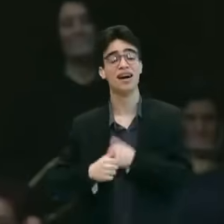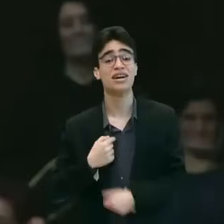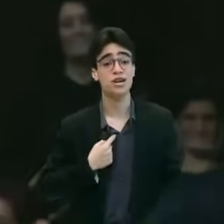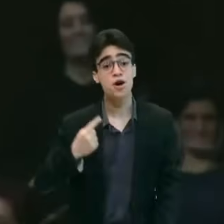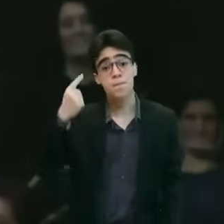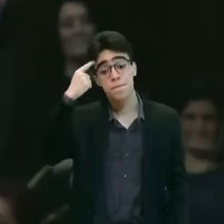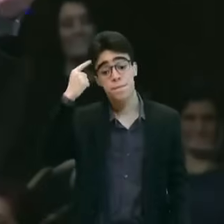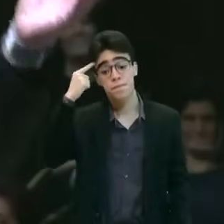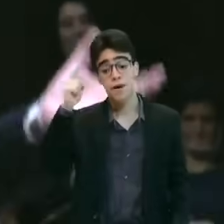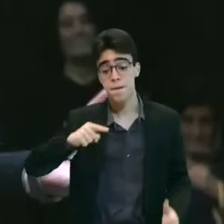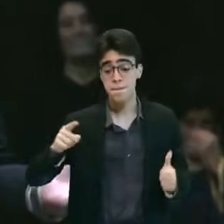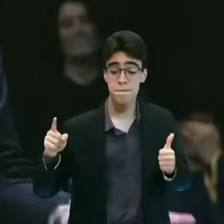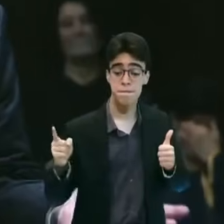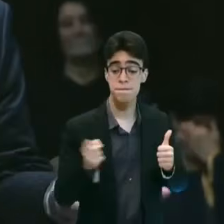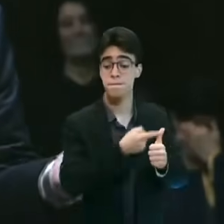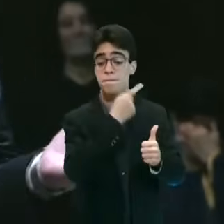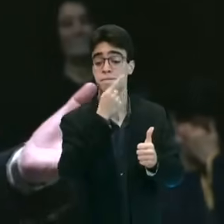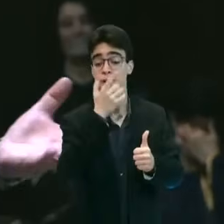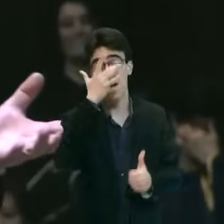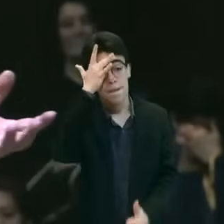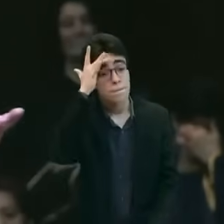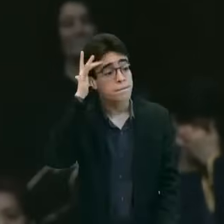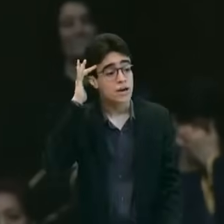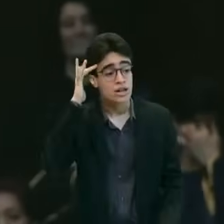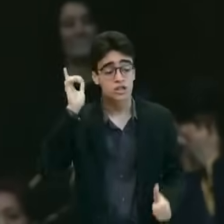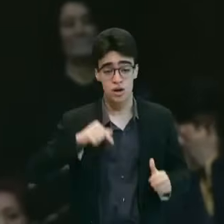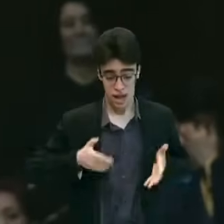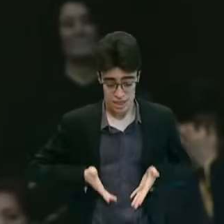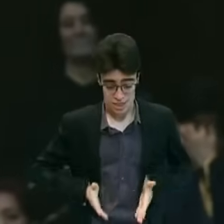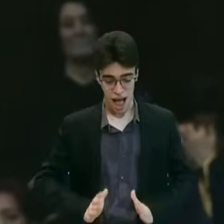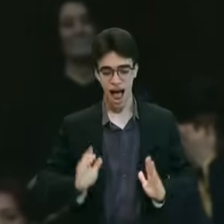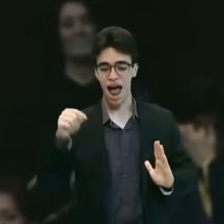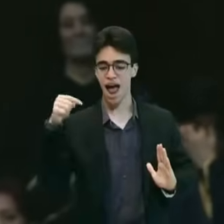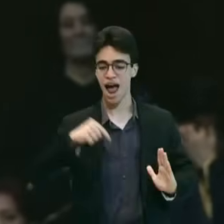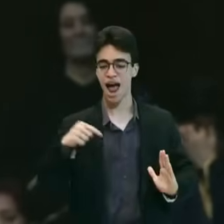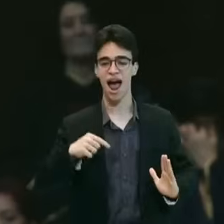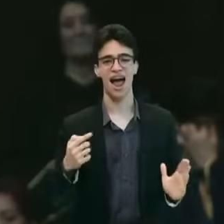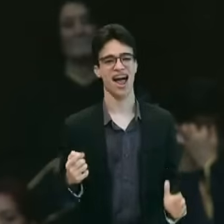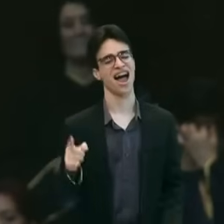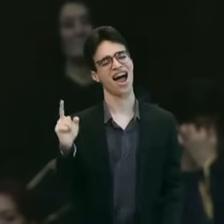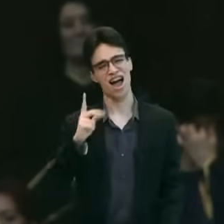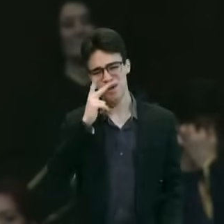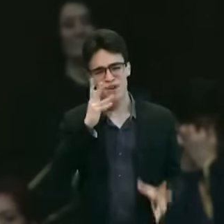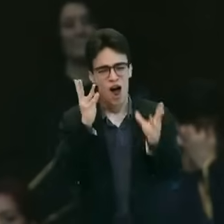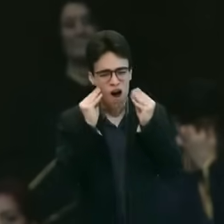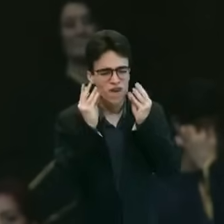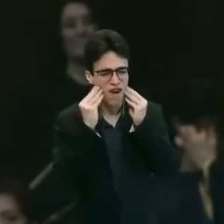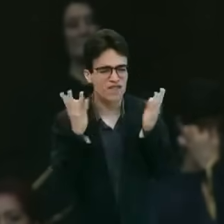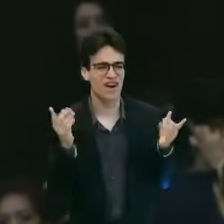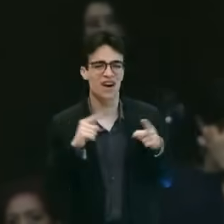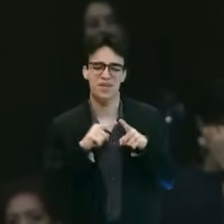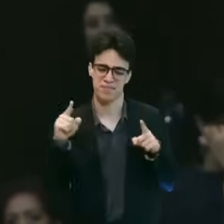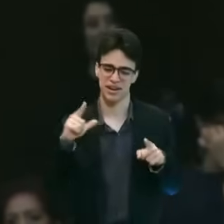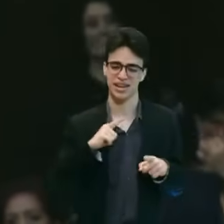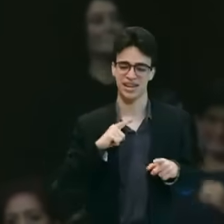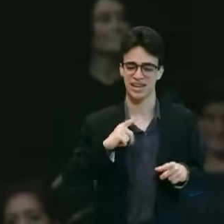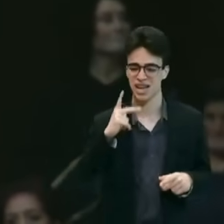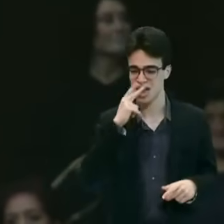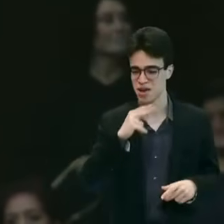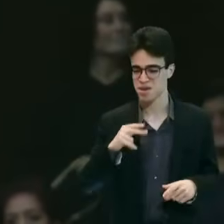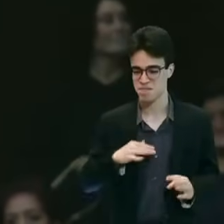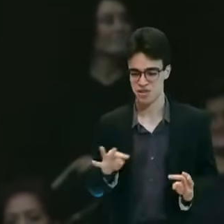primeiro ser humano nascido de uma mulher. Eu imagino o Dengo, né? Apesar de toda a falta